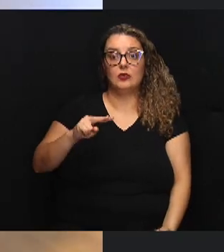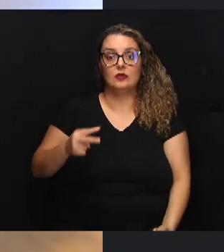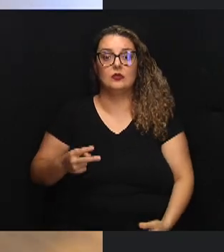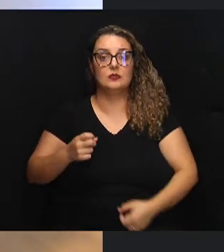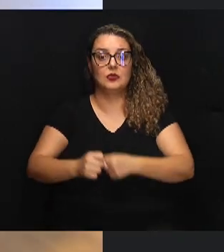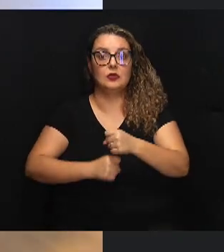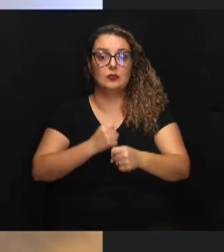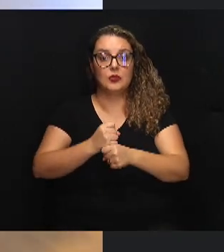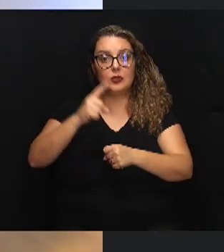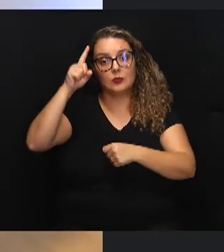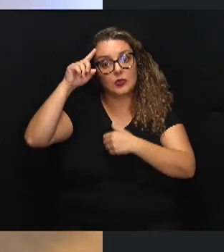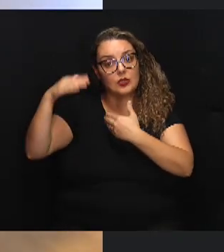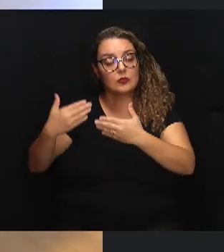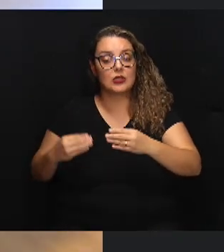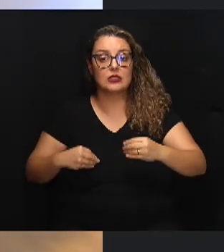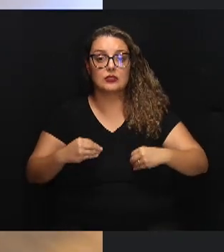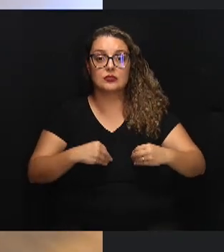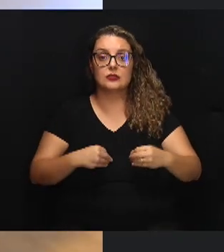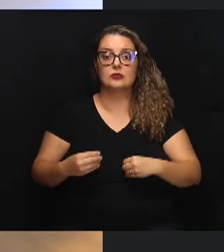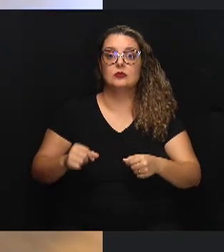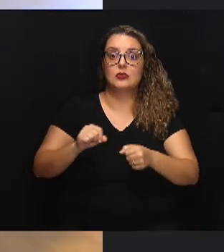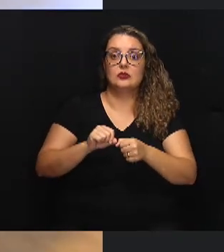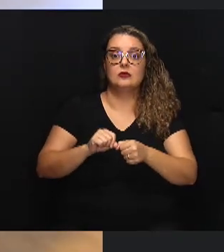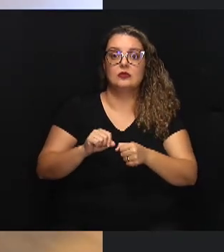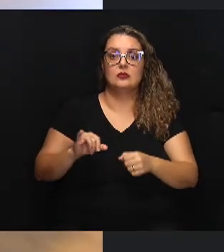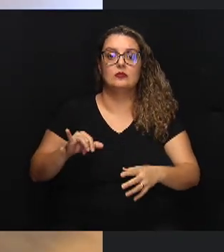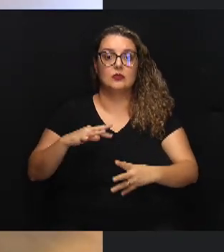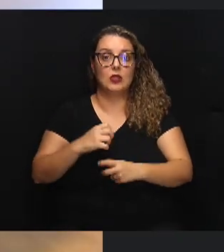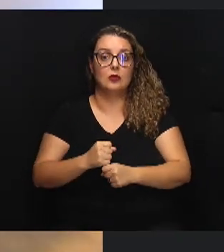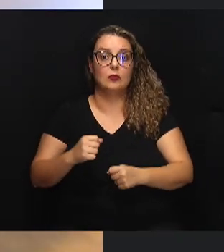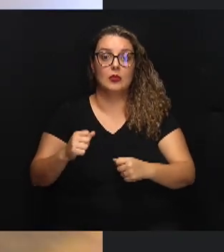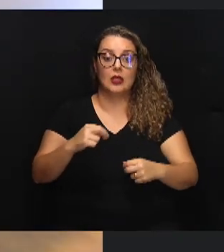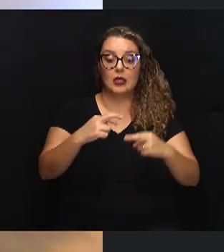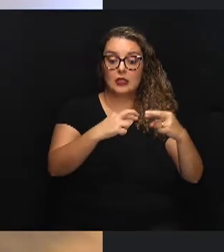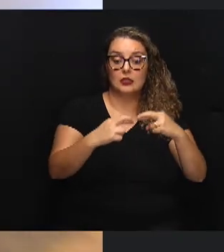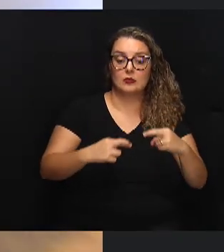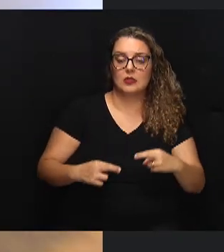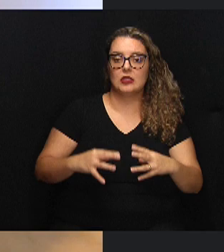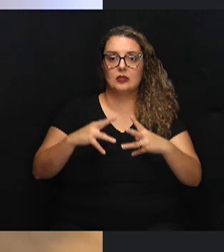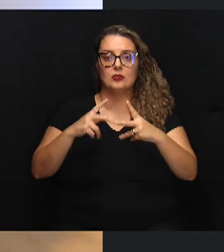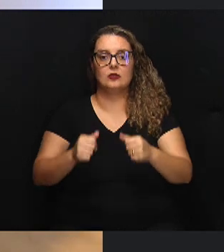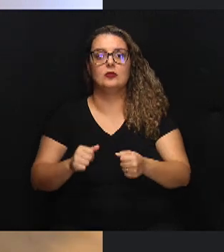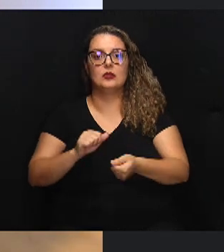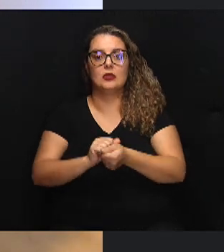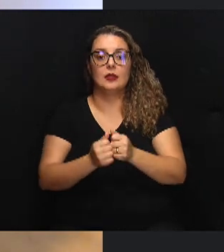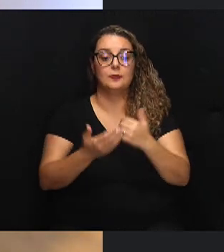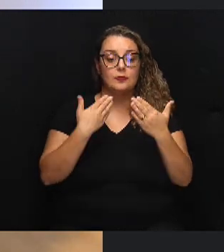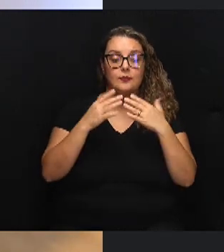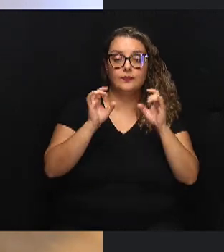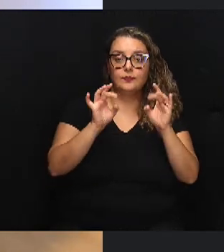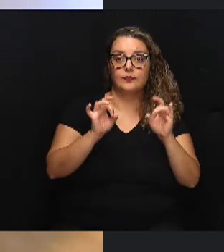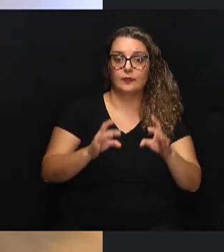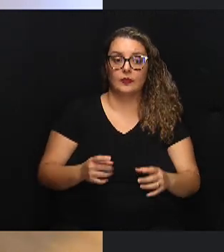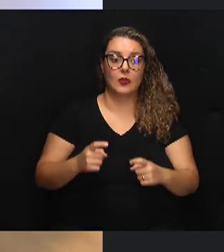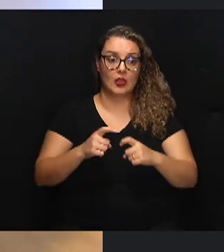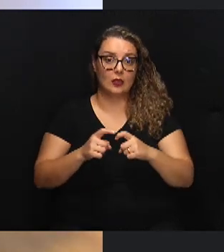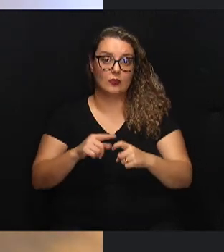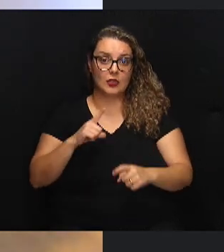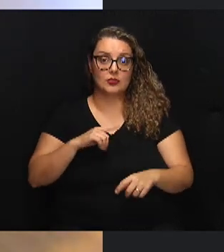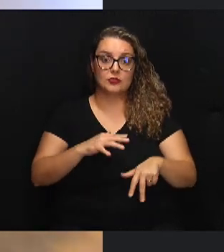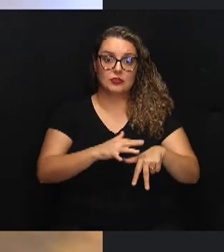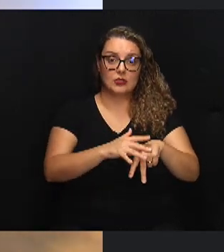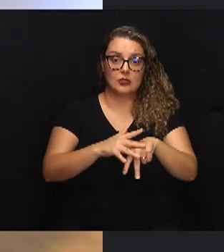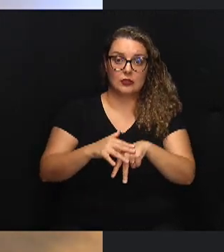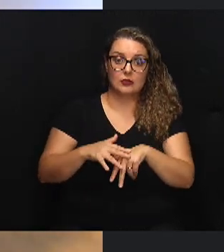fazer sua rotina de exames, para fazer um inventário, uma anamnese adequada, que é aquela conversa mais especializada que o médico tem com o